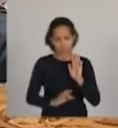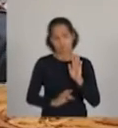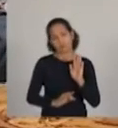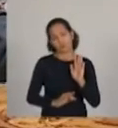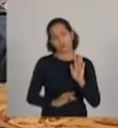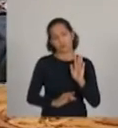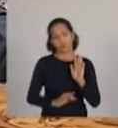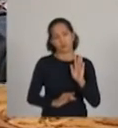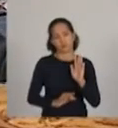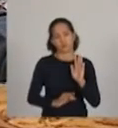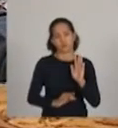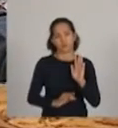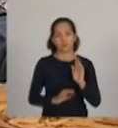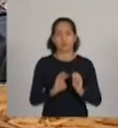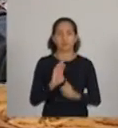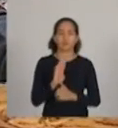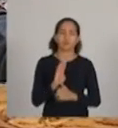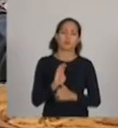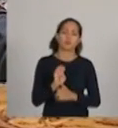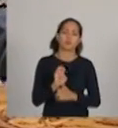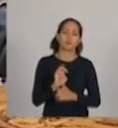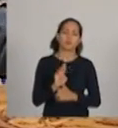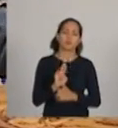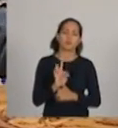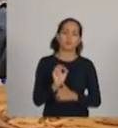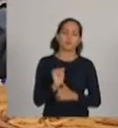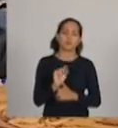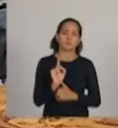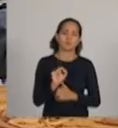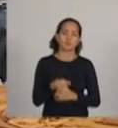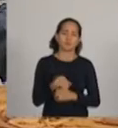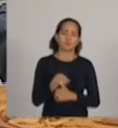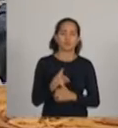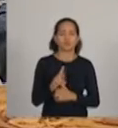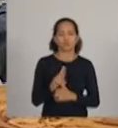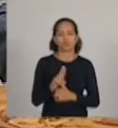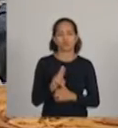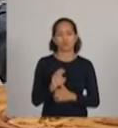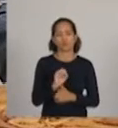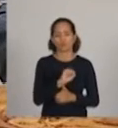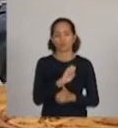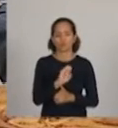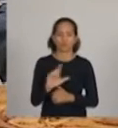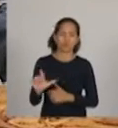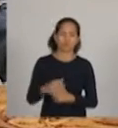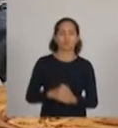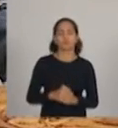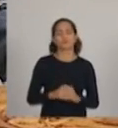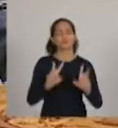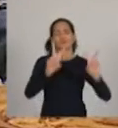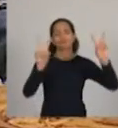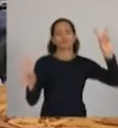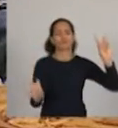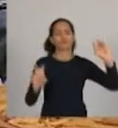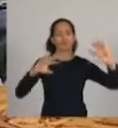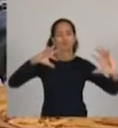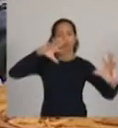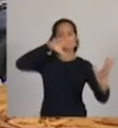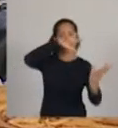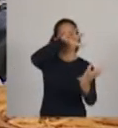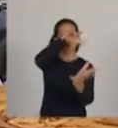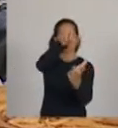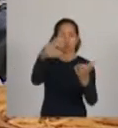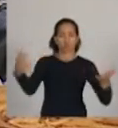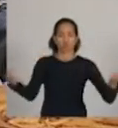um texto aqui de Bertrand Russell. O problema do mundo de hoje é que as